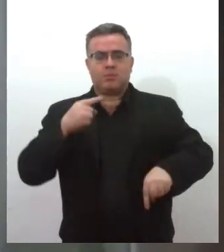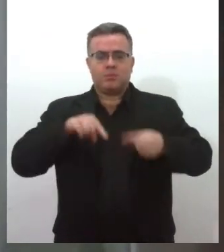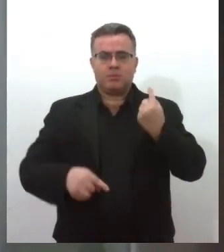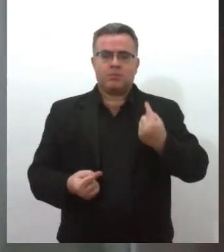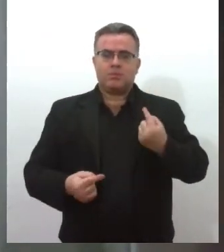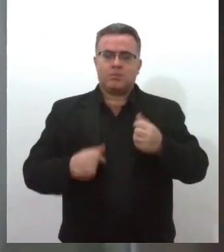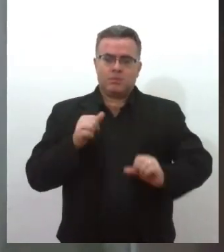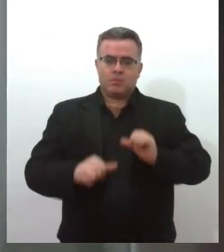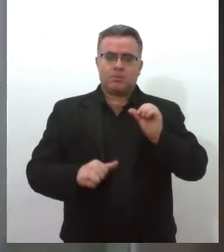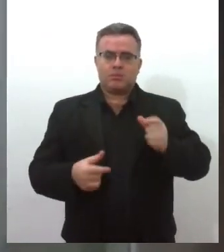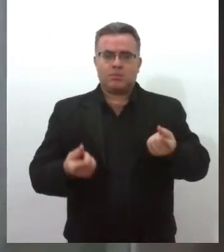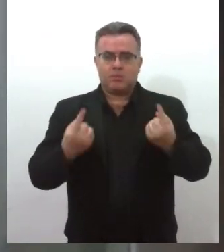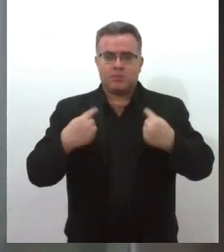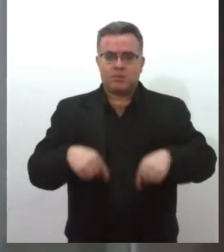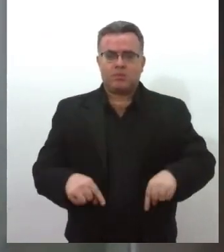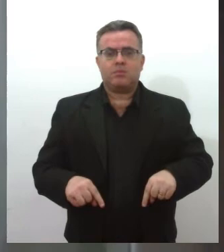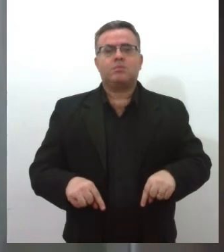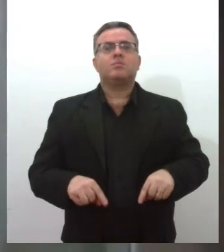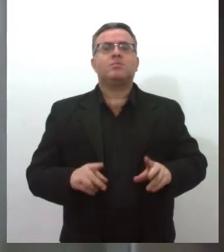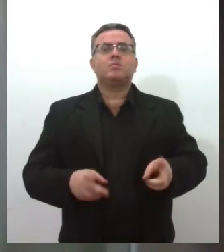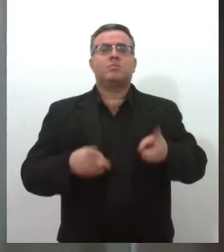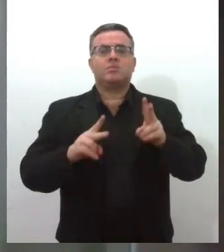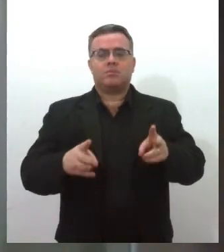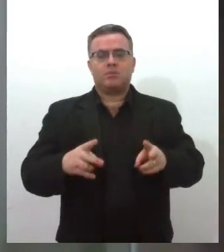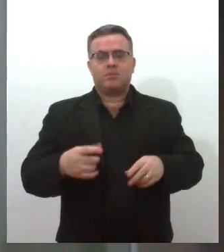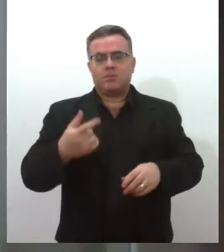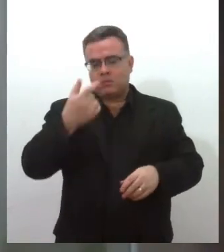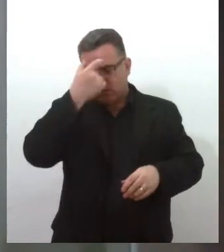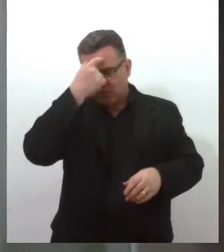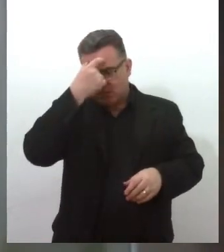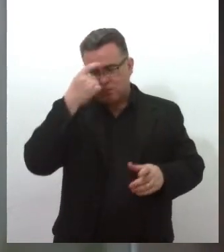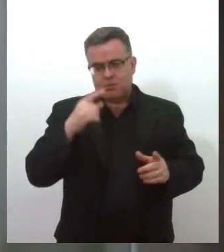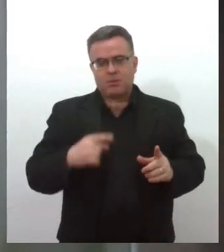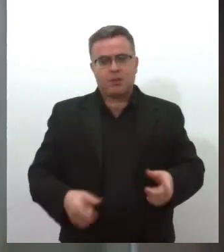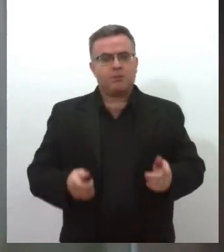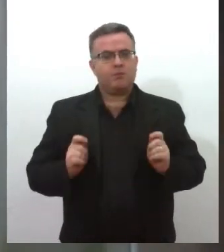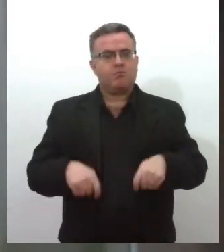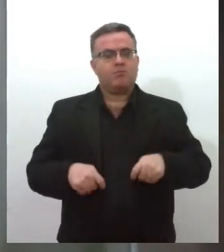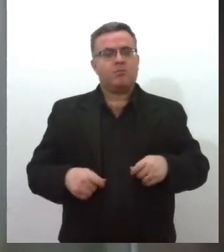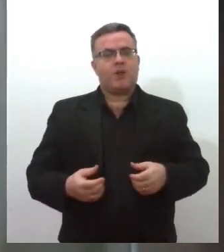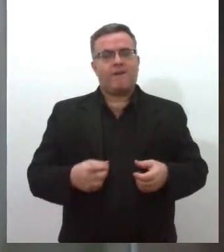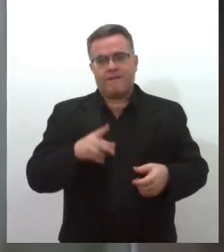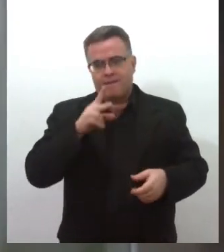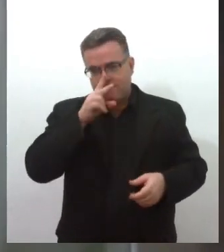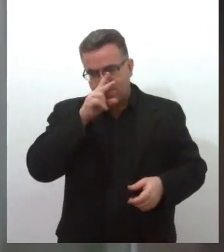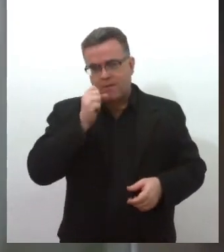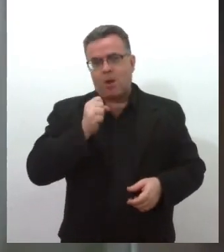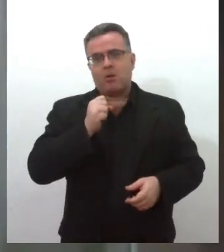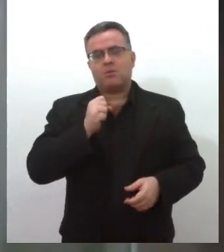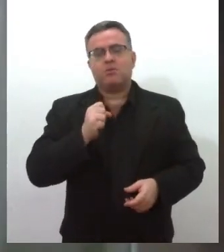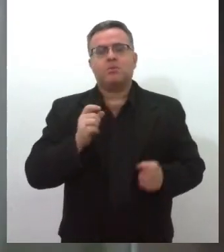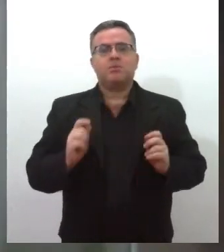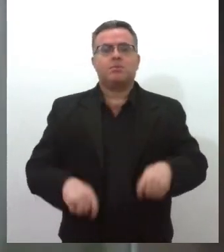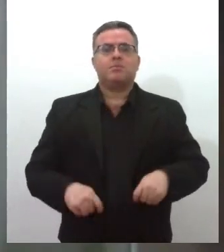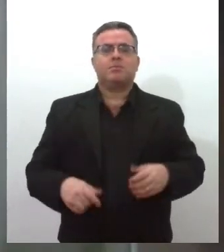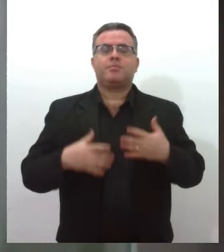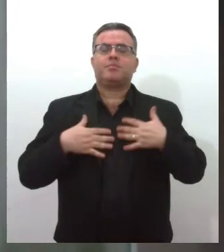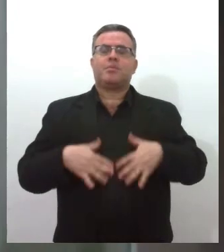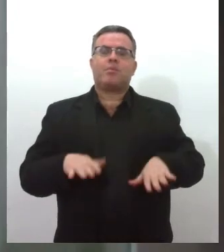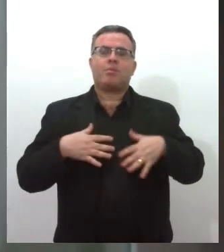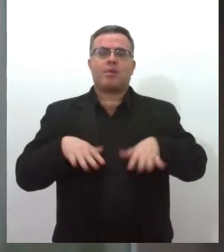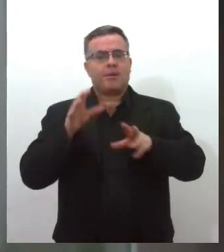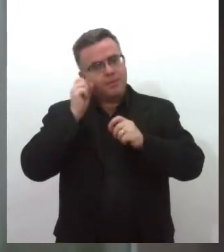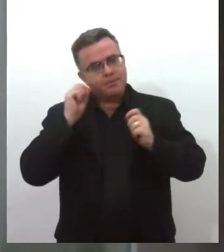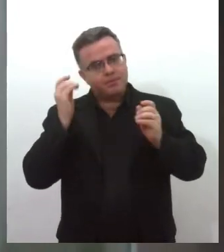metabolismo, tudo isso que vai manter o cérebro mais ativo e vai dificultar que ele consiga relaxar e dormir.